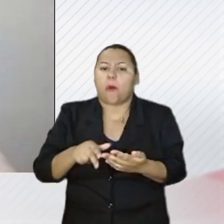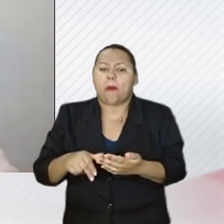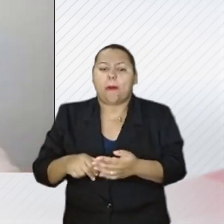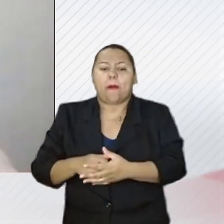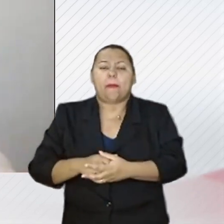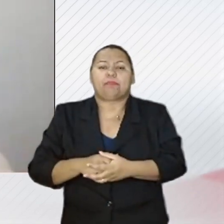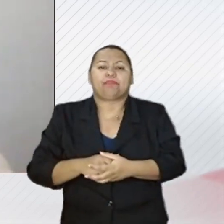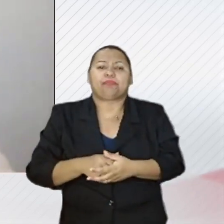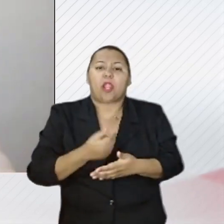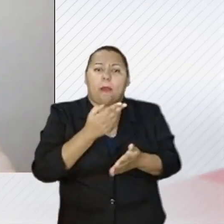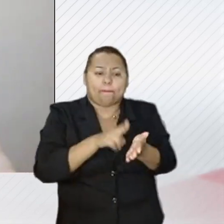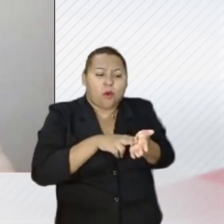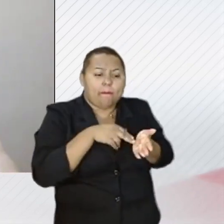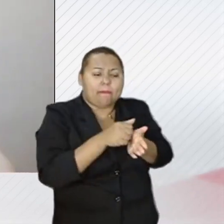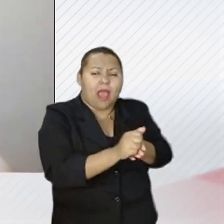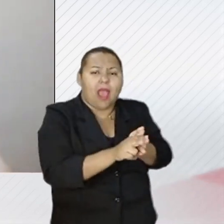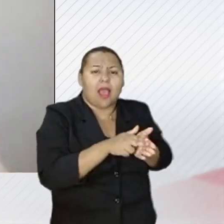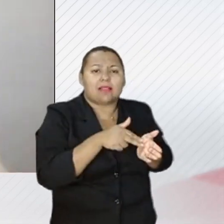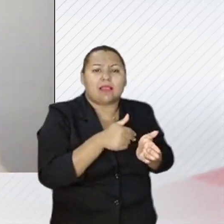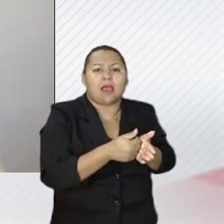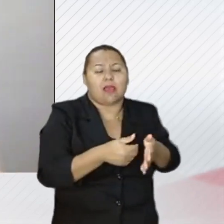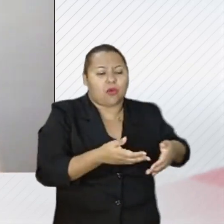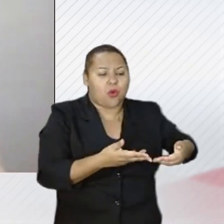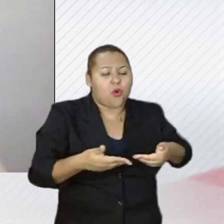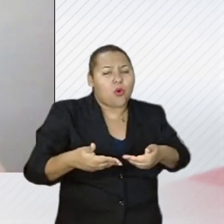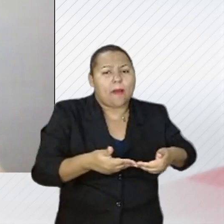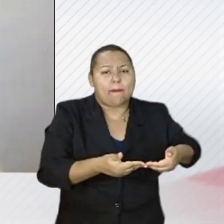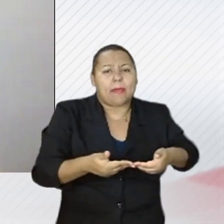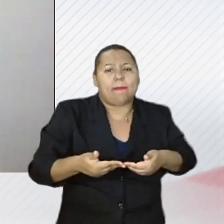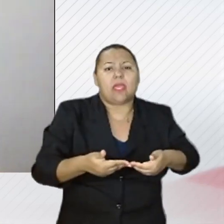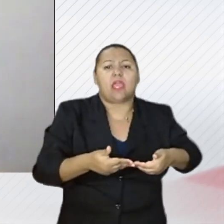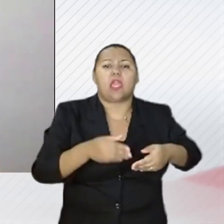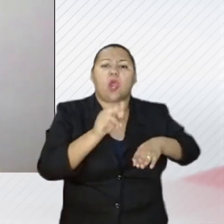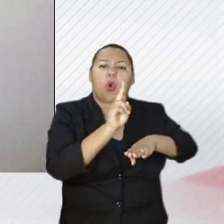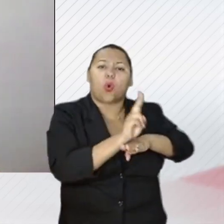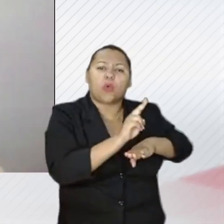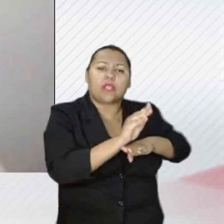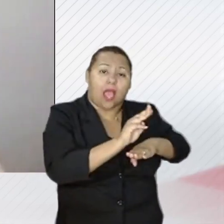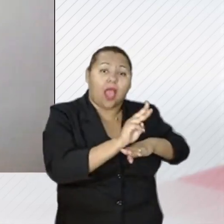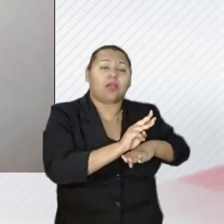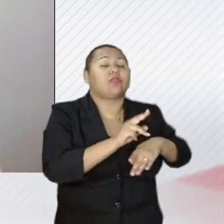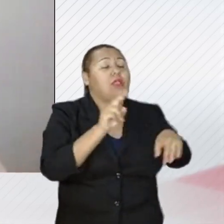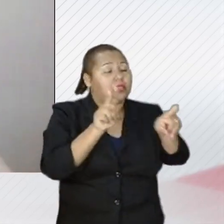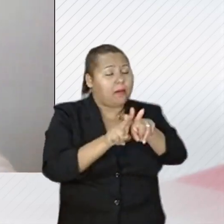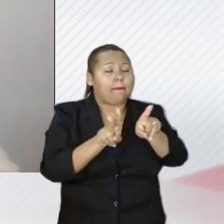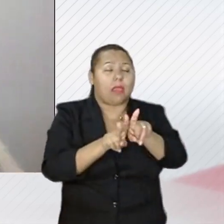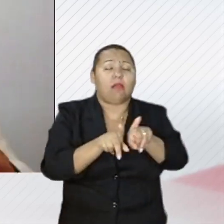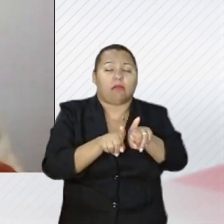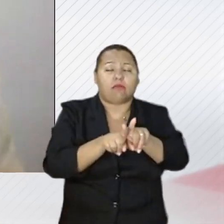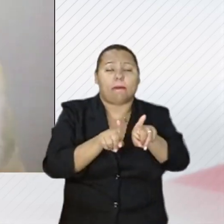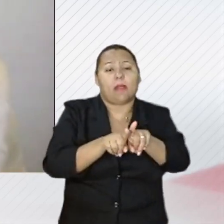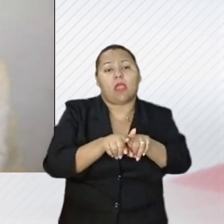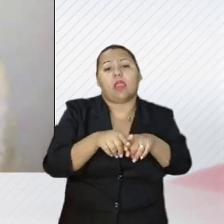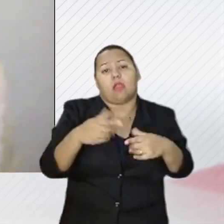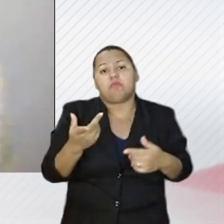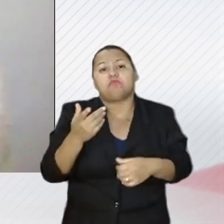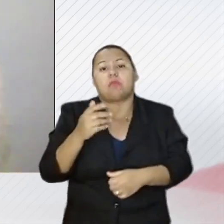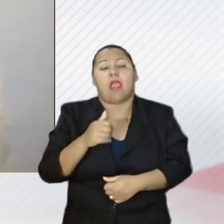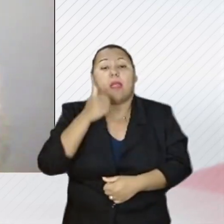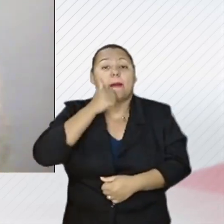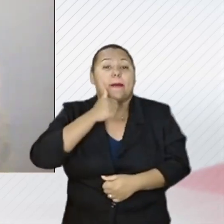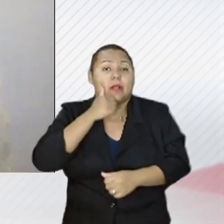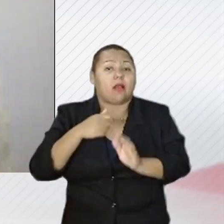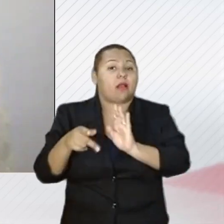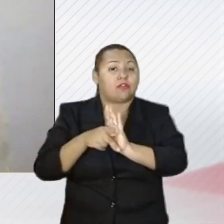que são referente a cuidado, né, que também é uma tarefa das mulheres, tem mais impostos do que muitos outros produtos que são direcionados